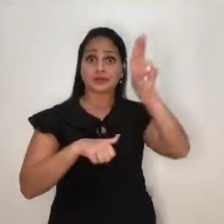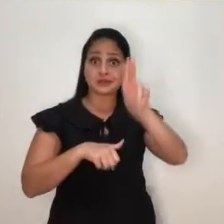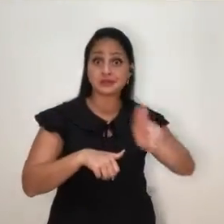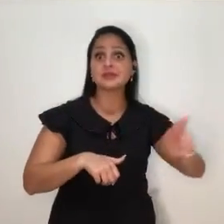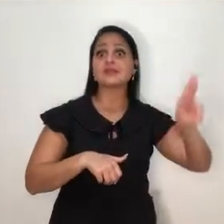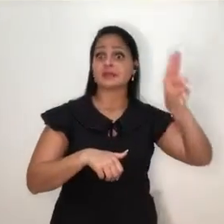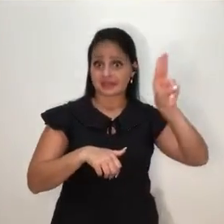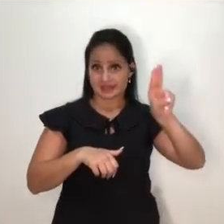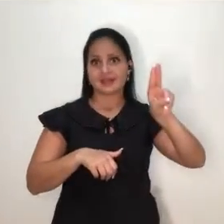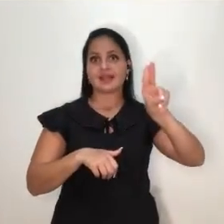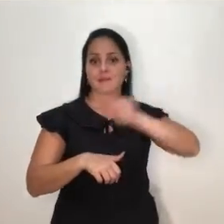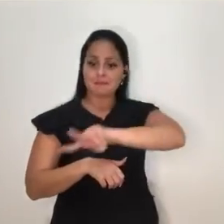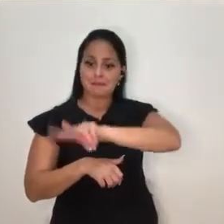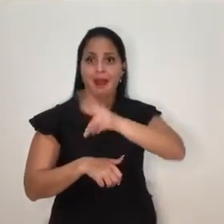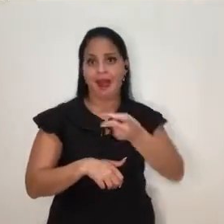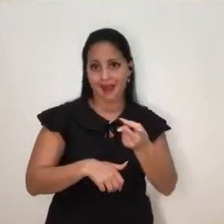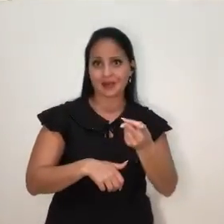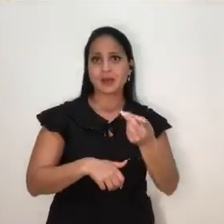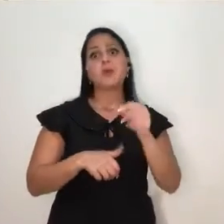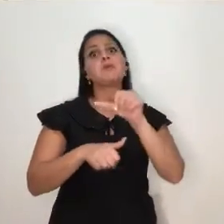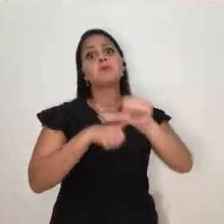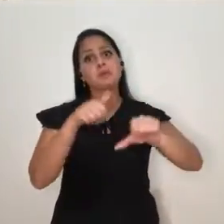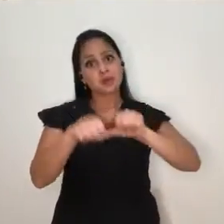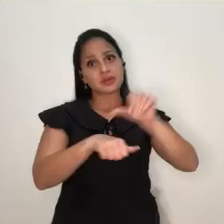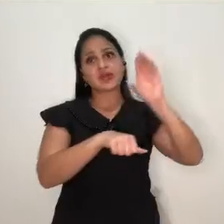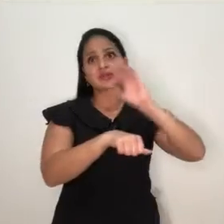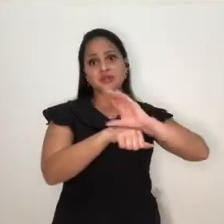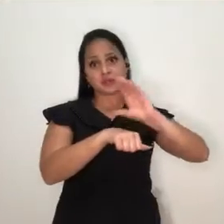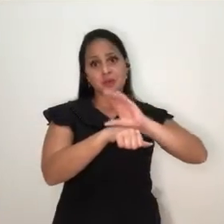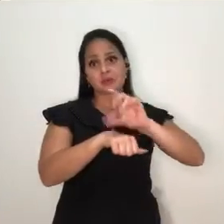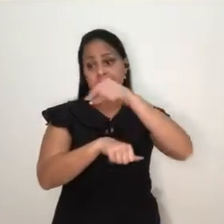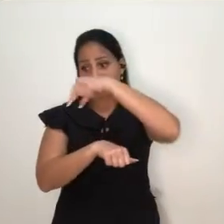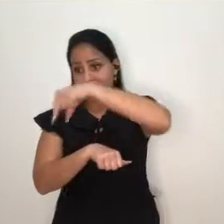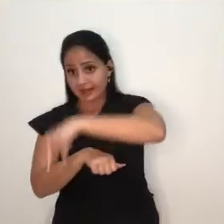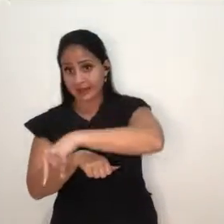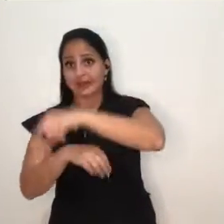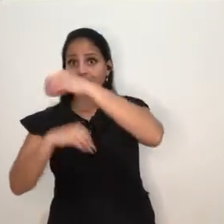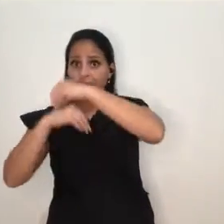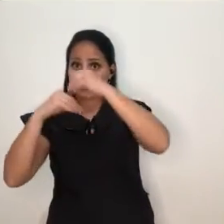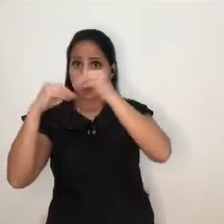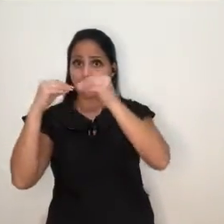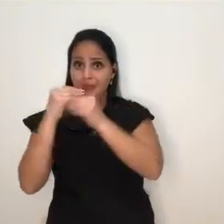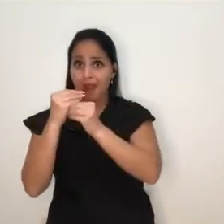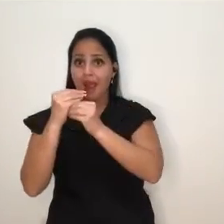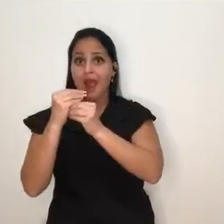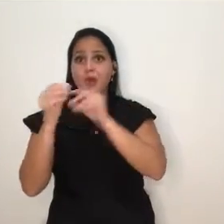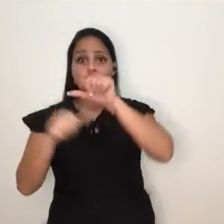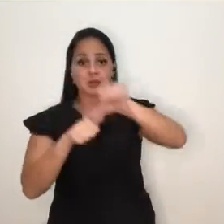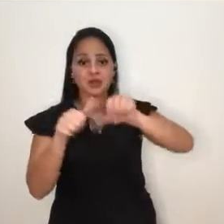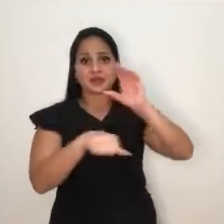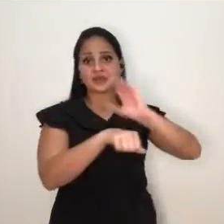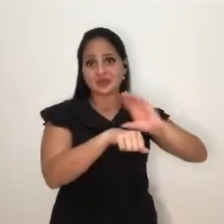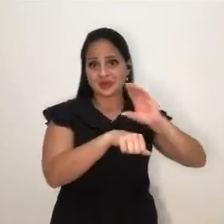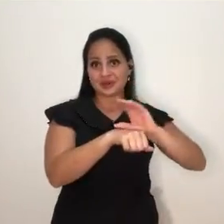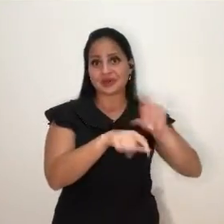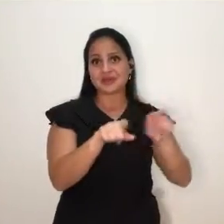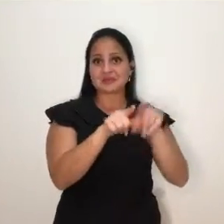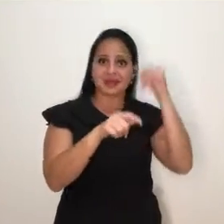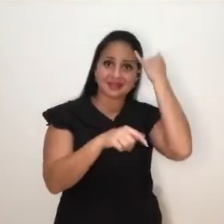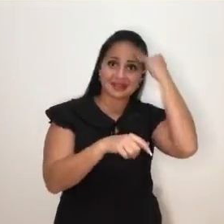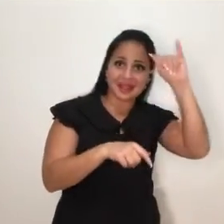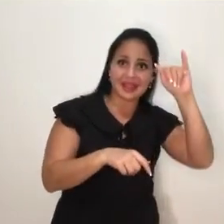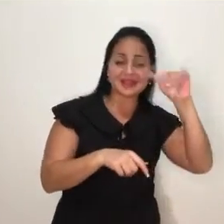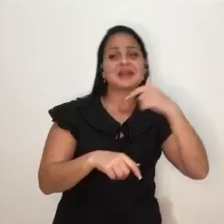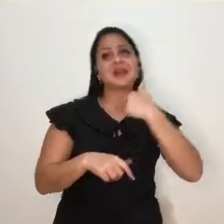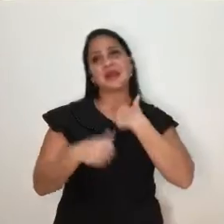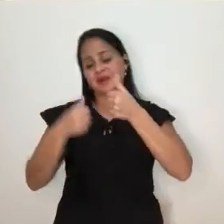universidade e mudei de curso daqui pra lá. E de última hora eu acabei mudando de